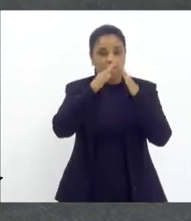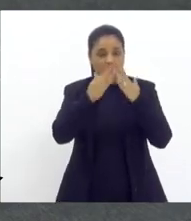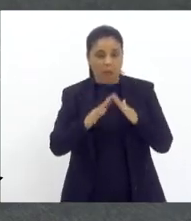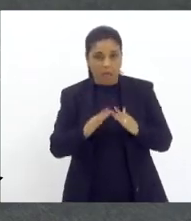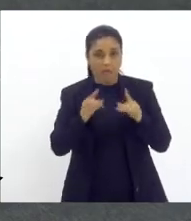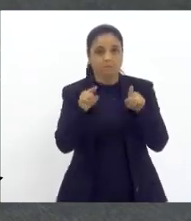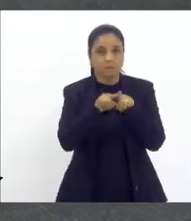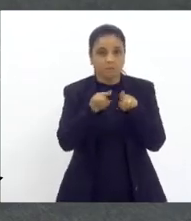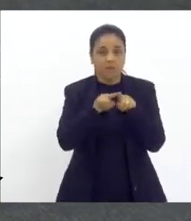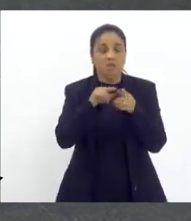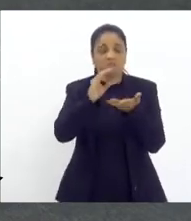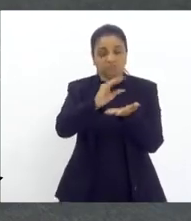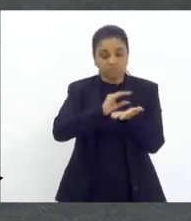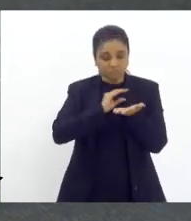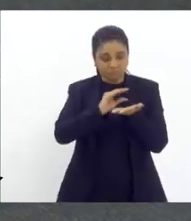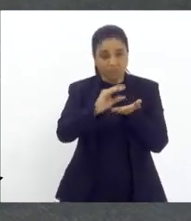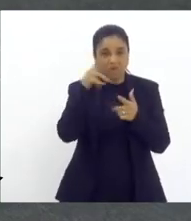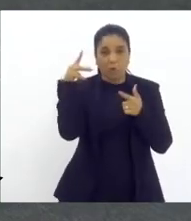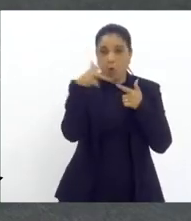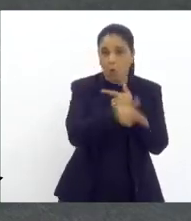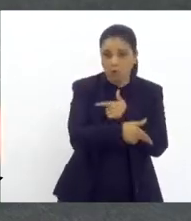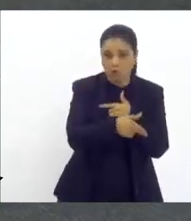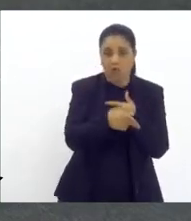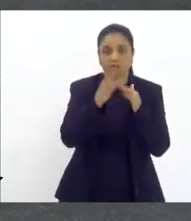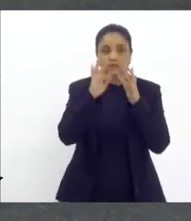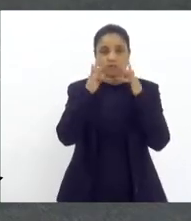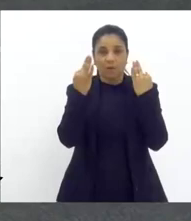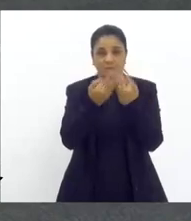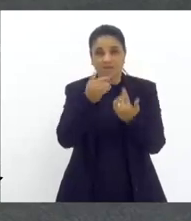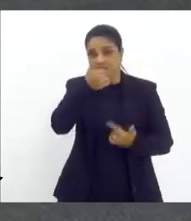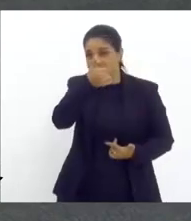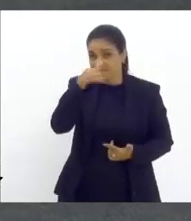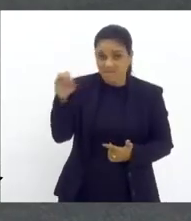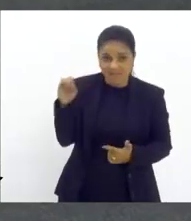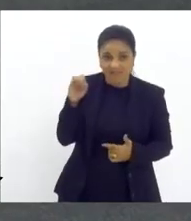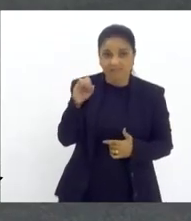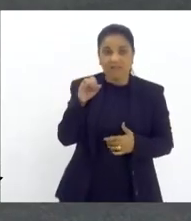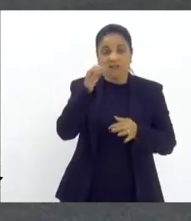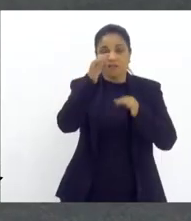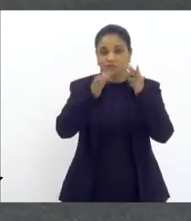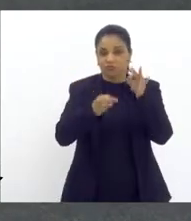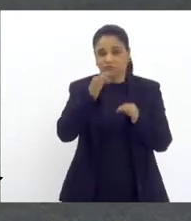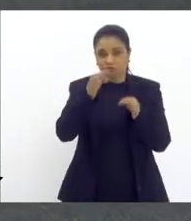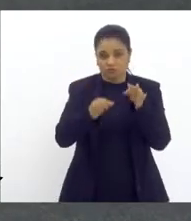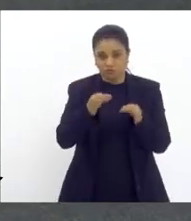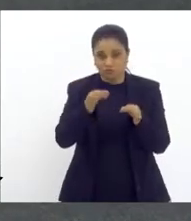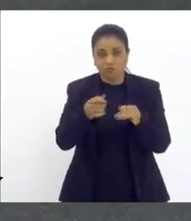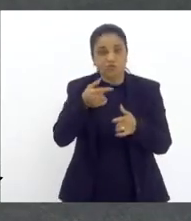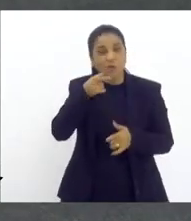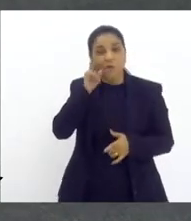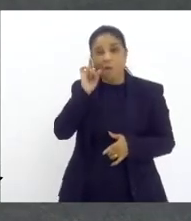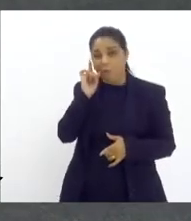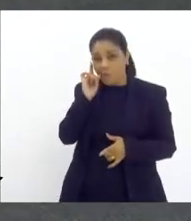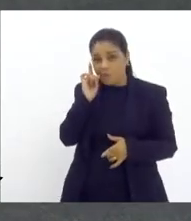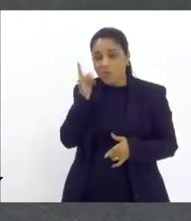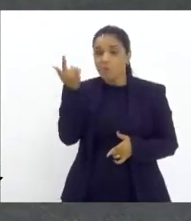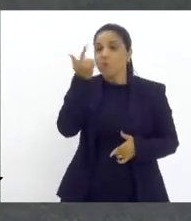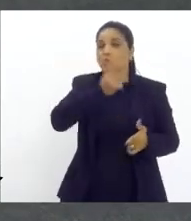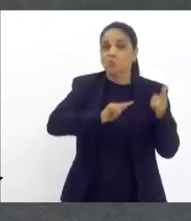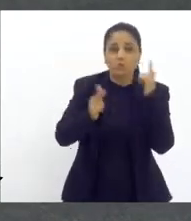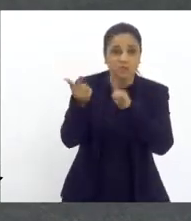Cláudio Castro mais de 100 famílias que a justiça foi feita ontem nós conseguimos